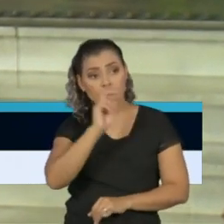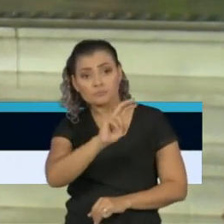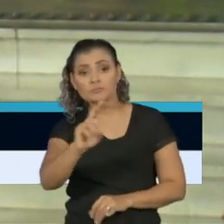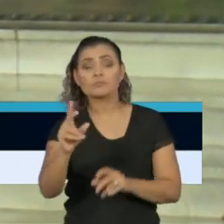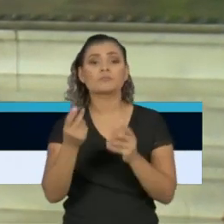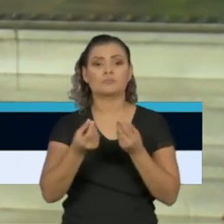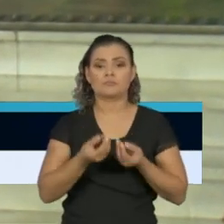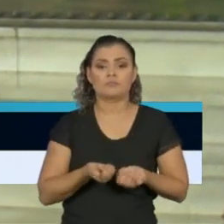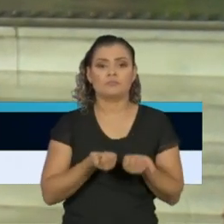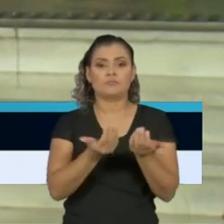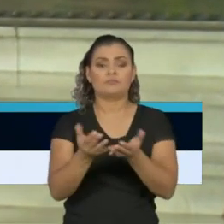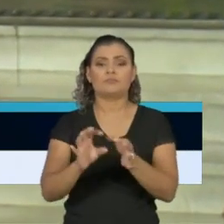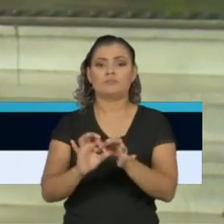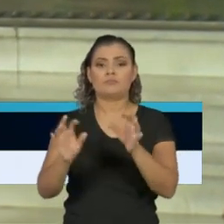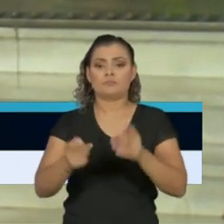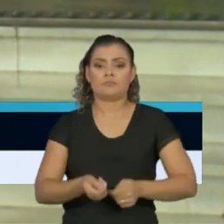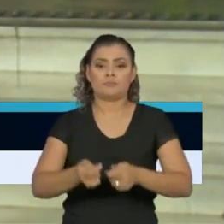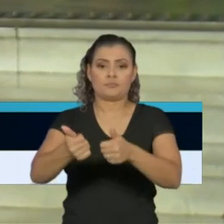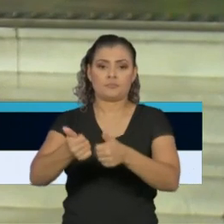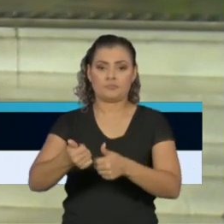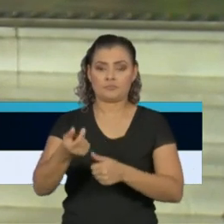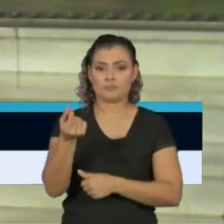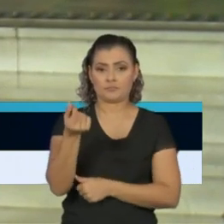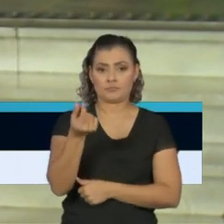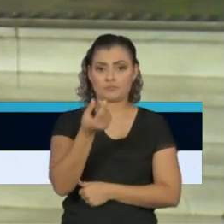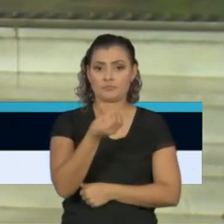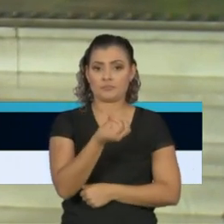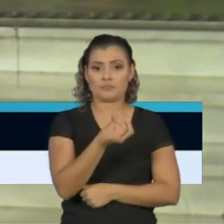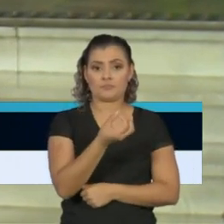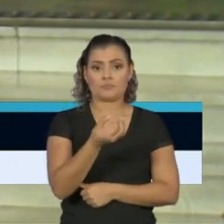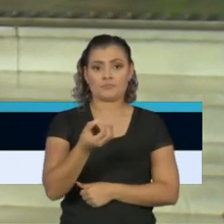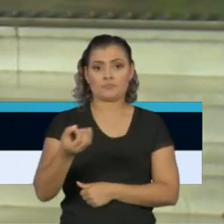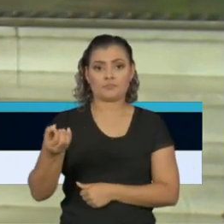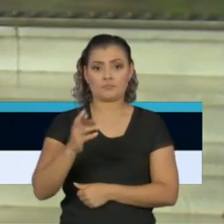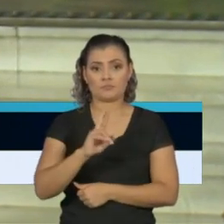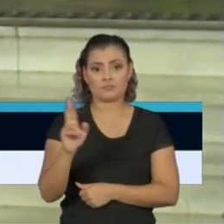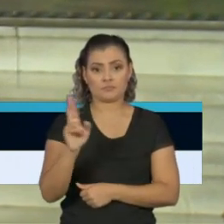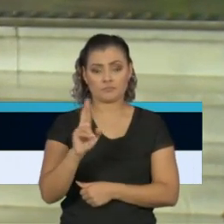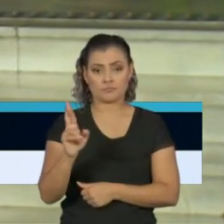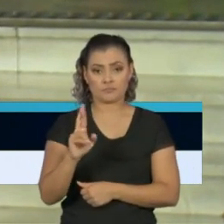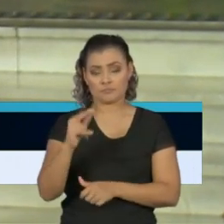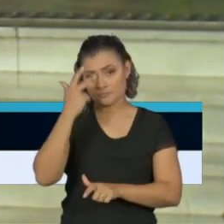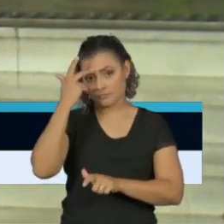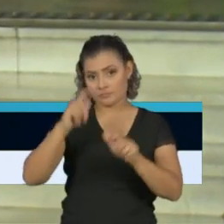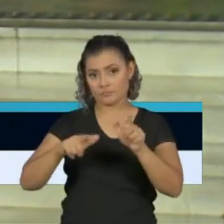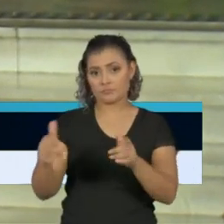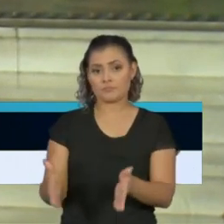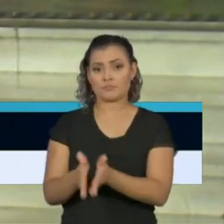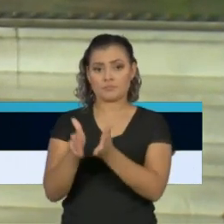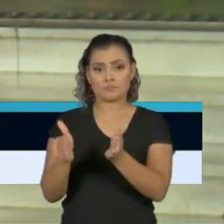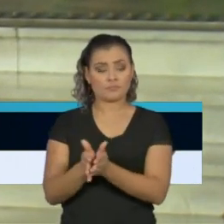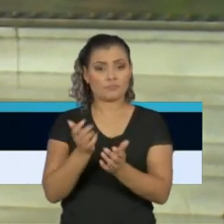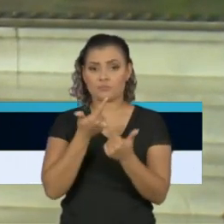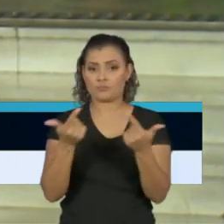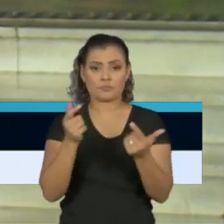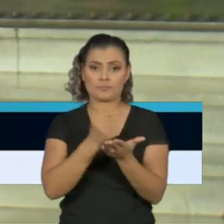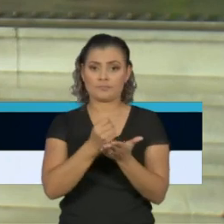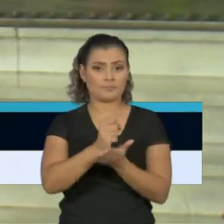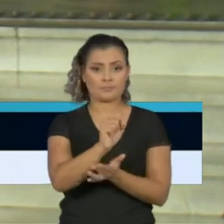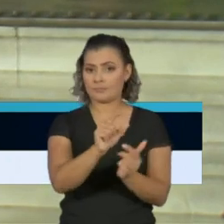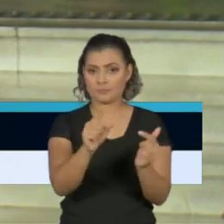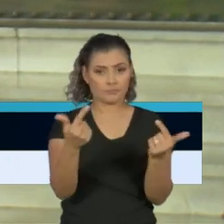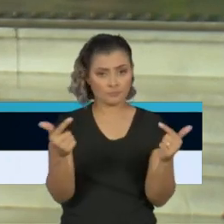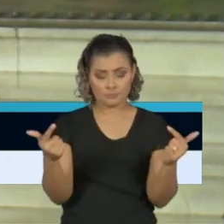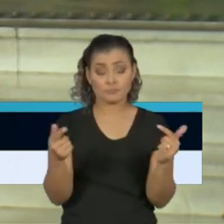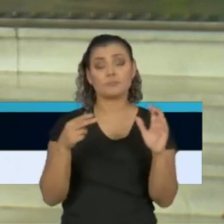para a liberação do auxílio emergencial de R$ 600 para os mais pobres. Torço